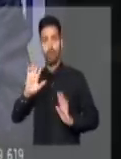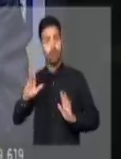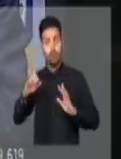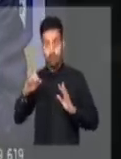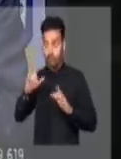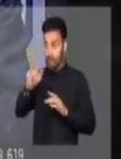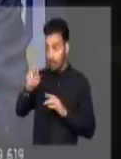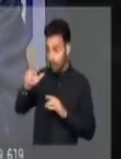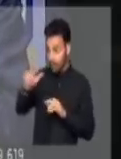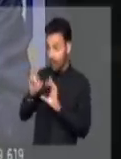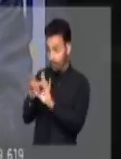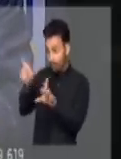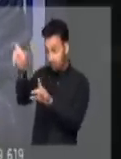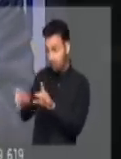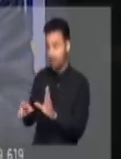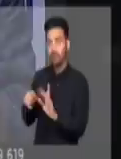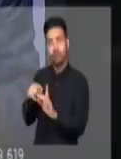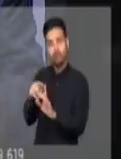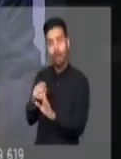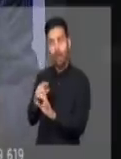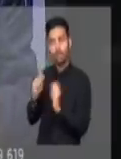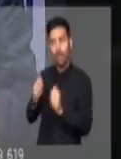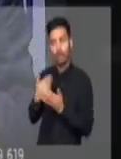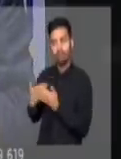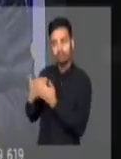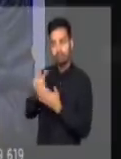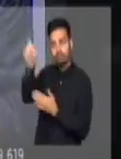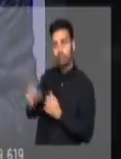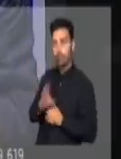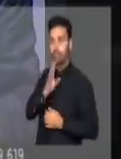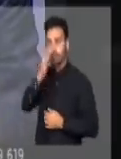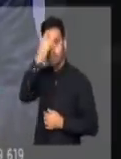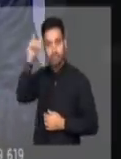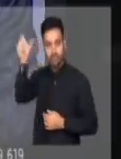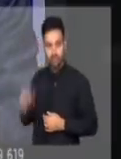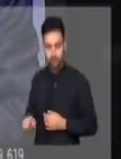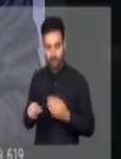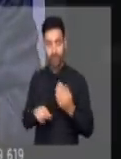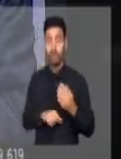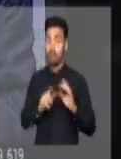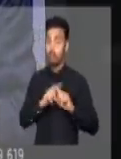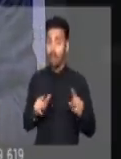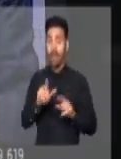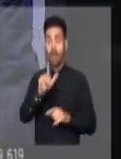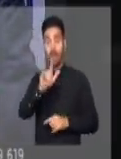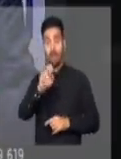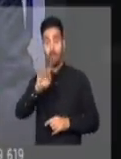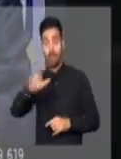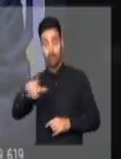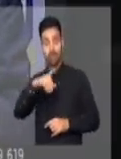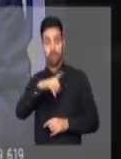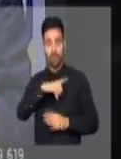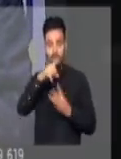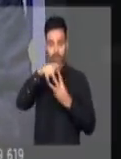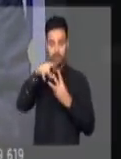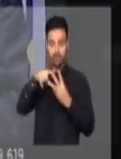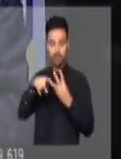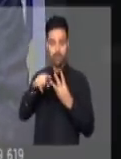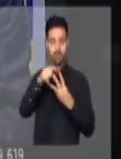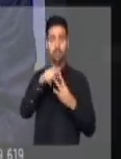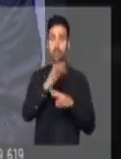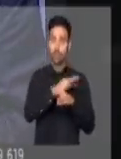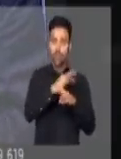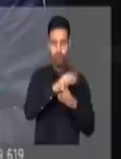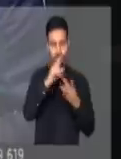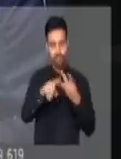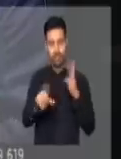aos liberais, senhoras e senhores, se apoia em três aspectos vitais, desde a sua gênese, a tolerância à legalidade e